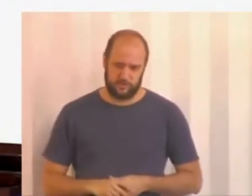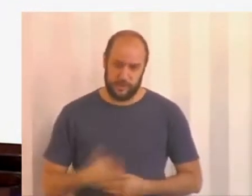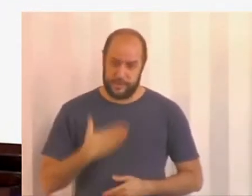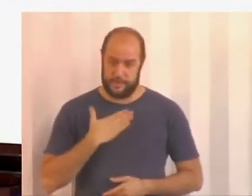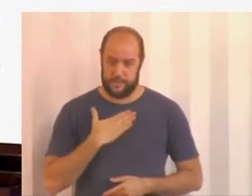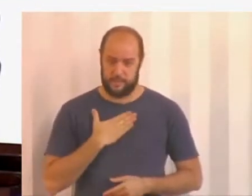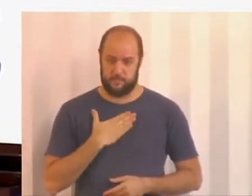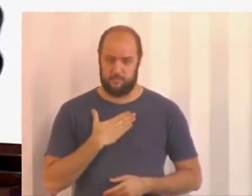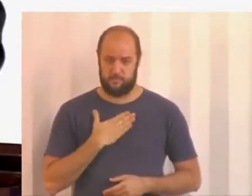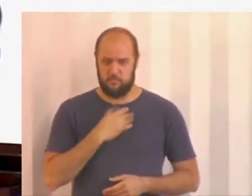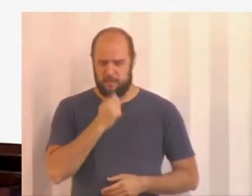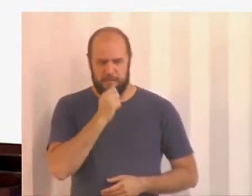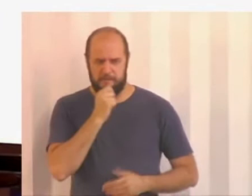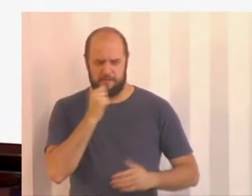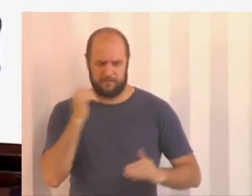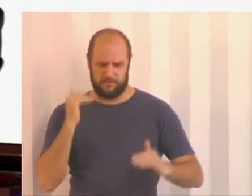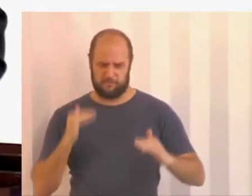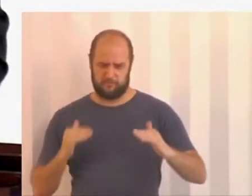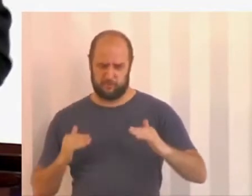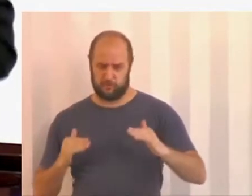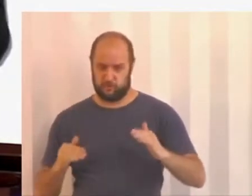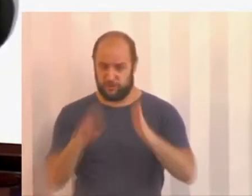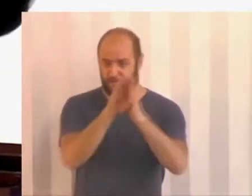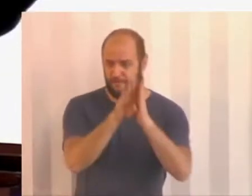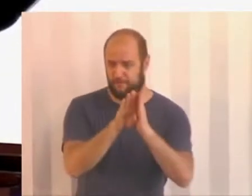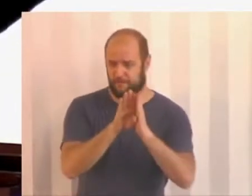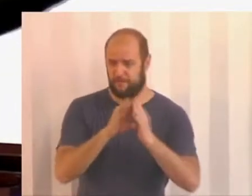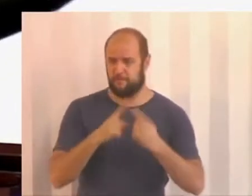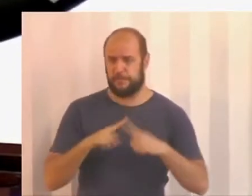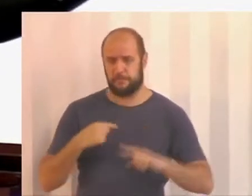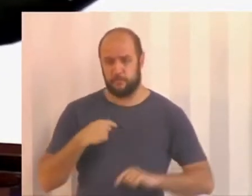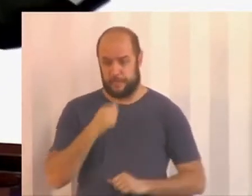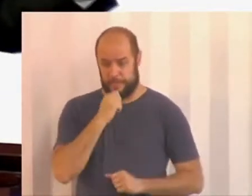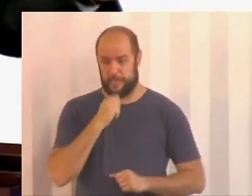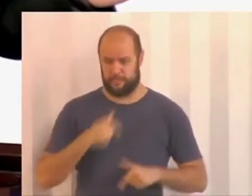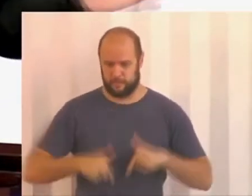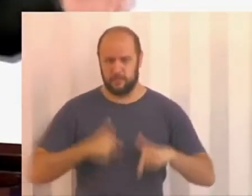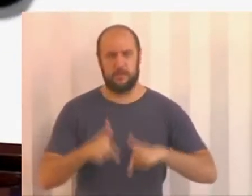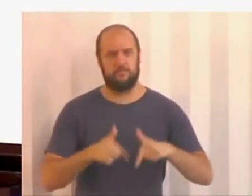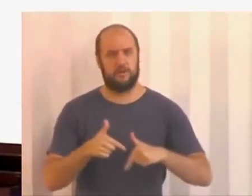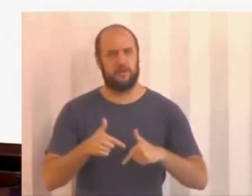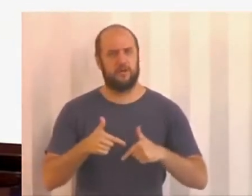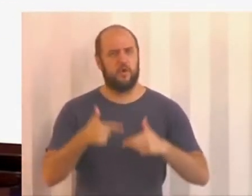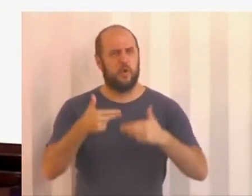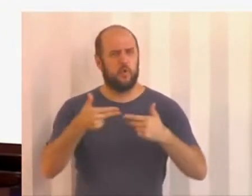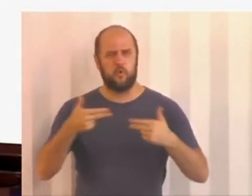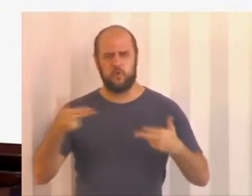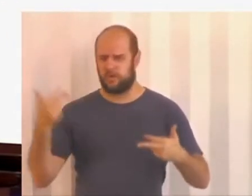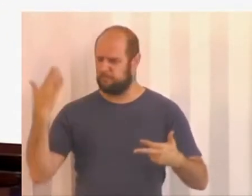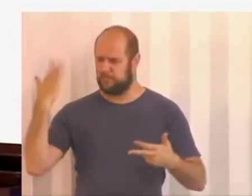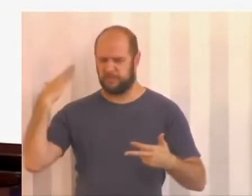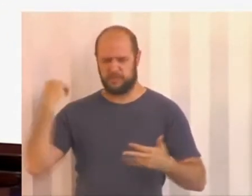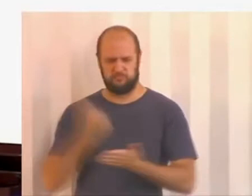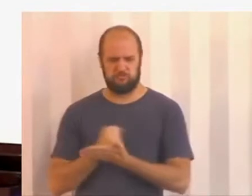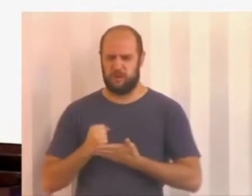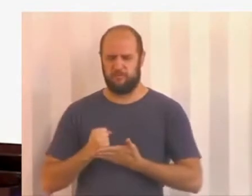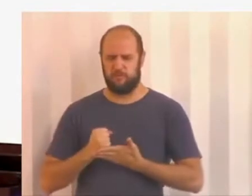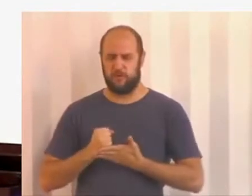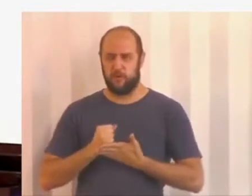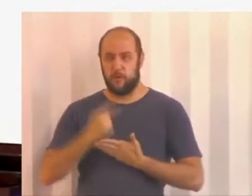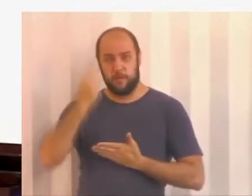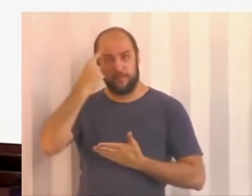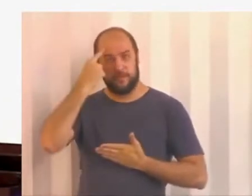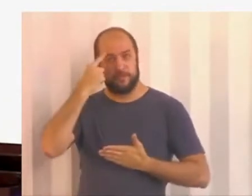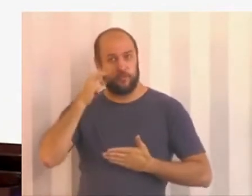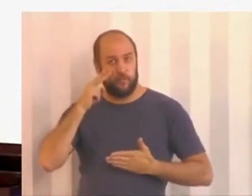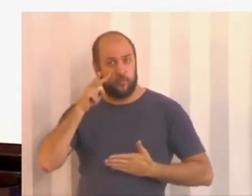havê-lo alcançado, mas uma coisa faço, esquecendo-me das coisas que para trás ficam e avançando para as que diante de mim estão, prossigo para